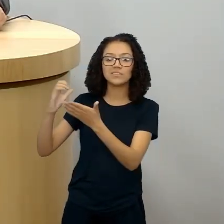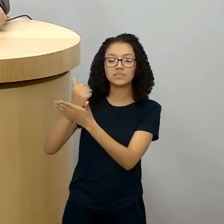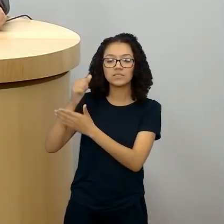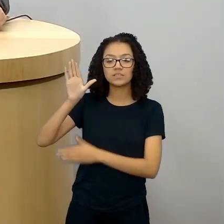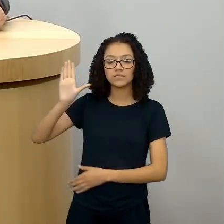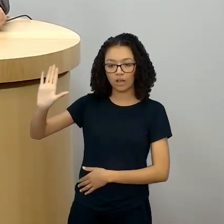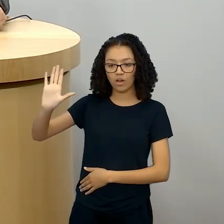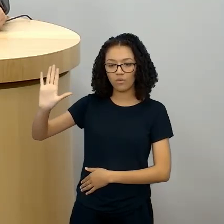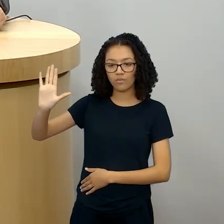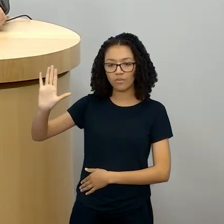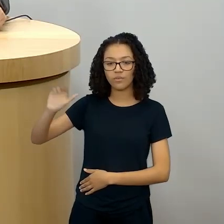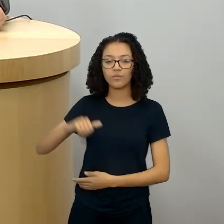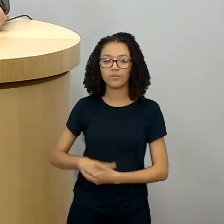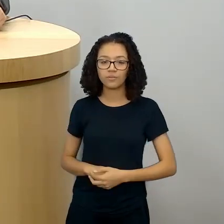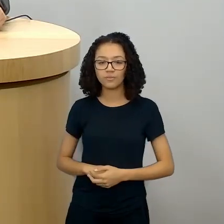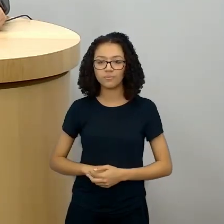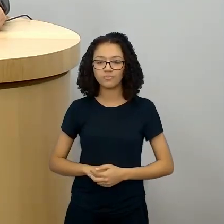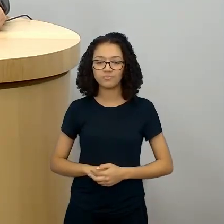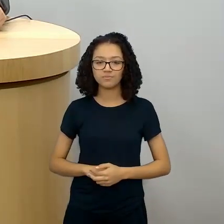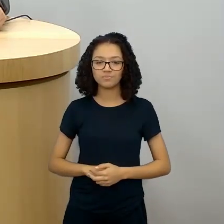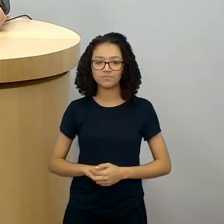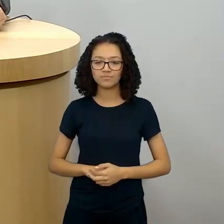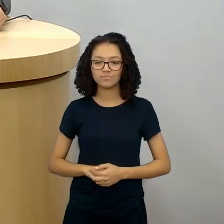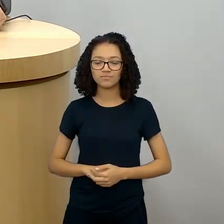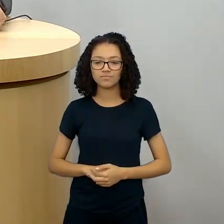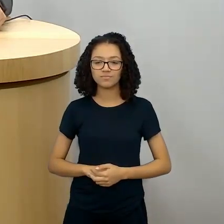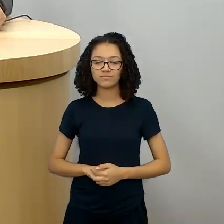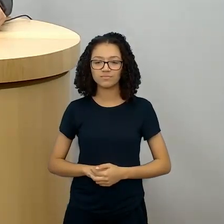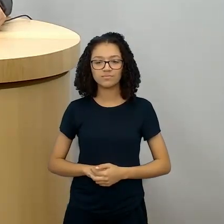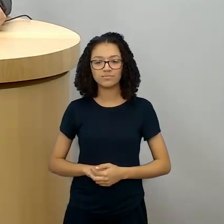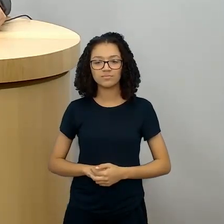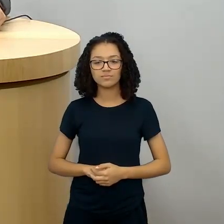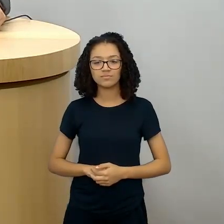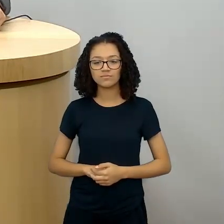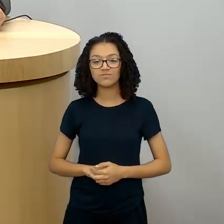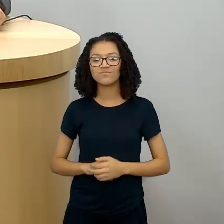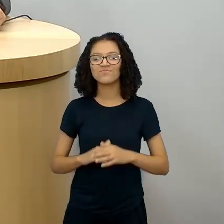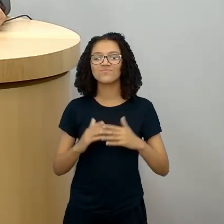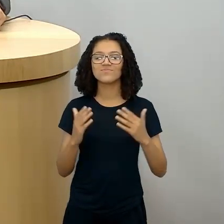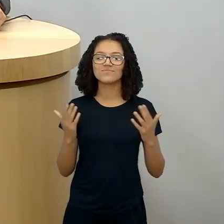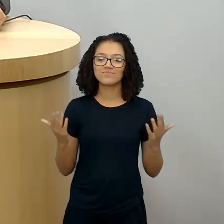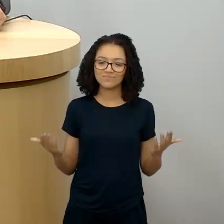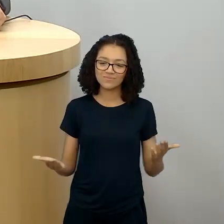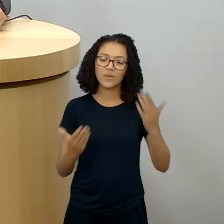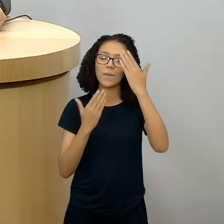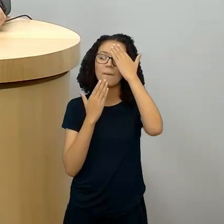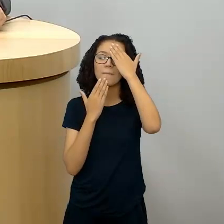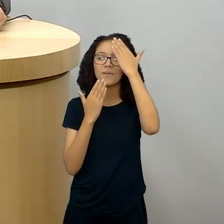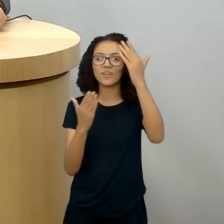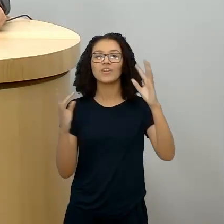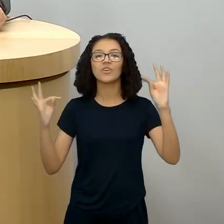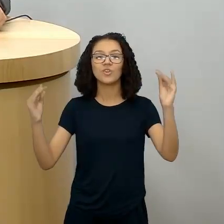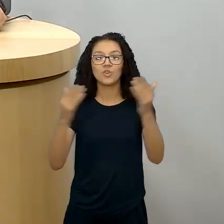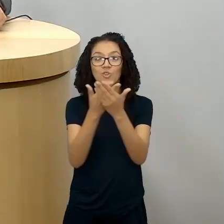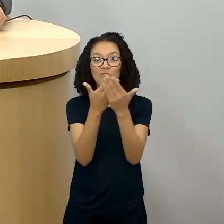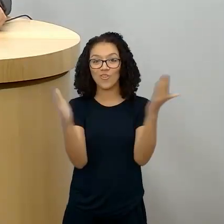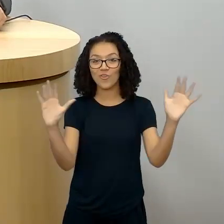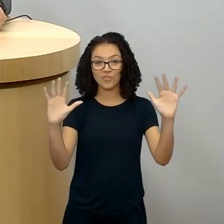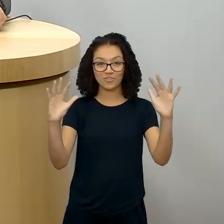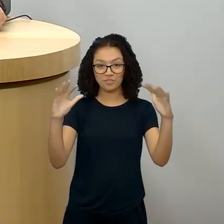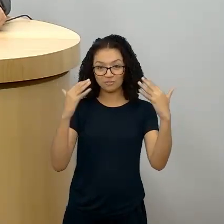tem lá no repositório do Centro de Mídias. Nata? Bom, eu também vou. Muito obrigada a todas e todos, né,